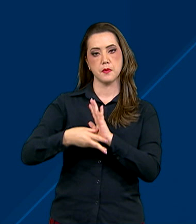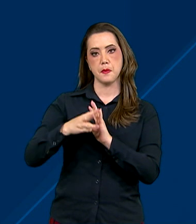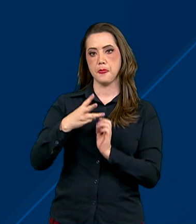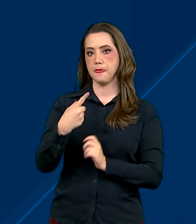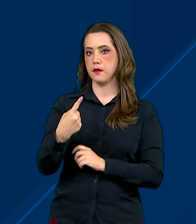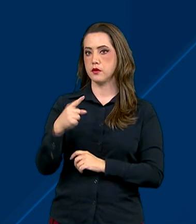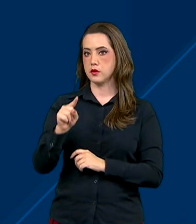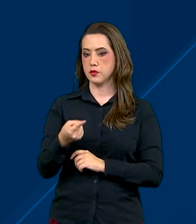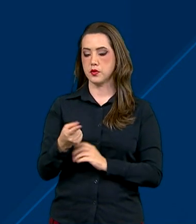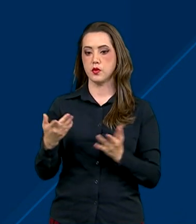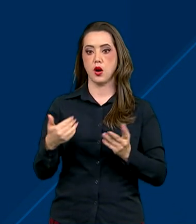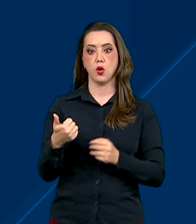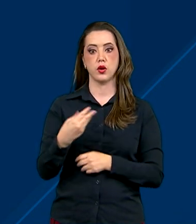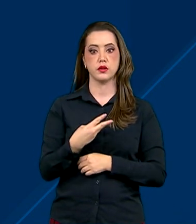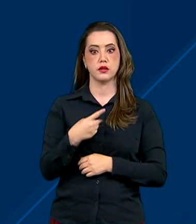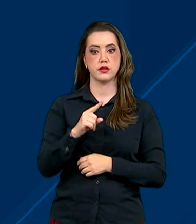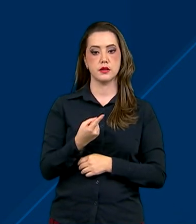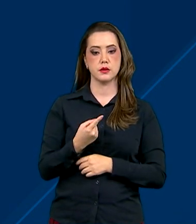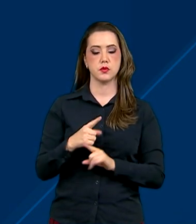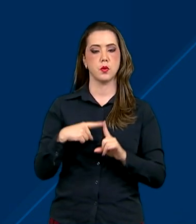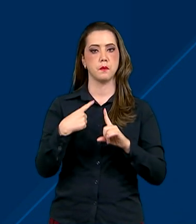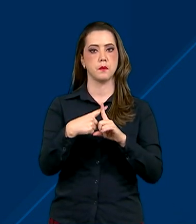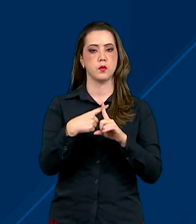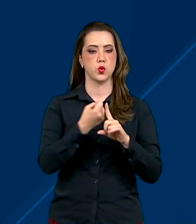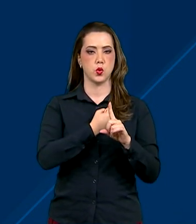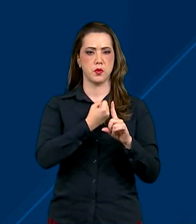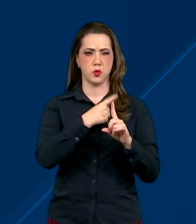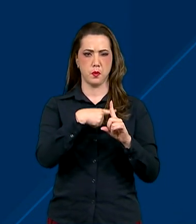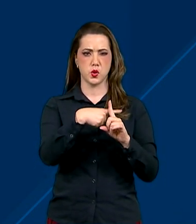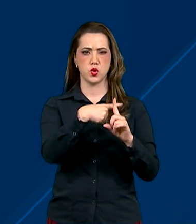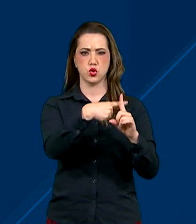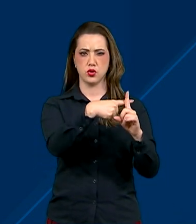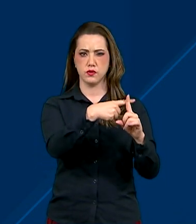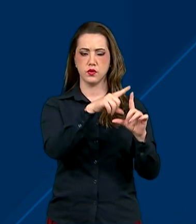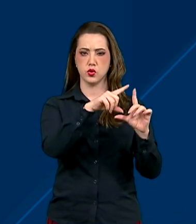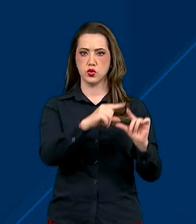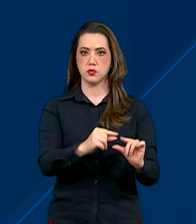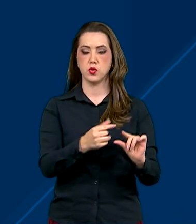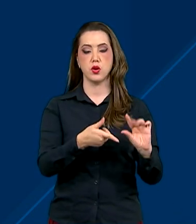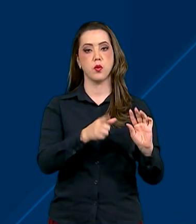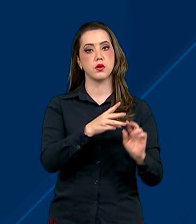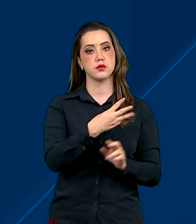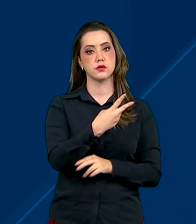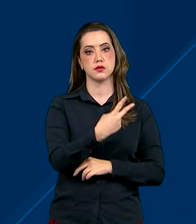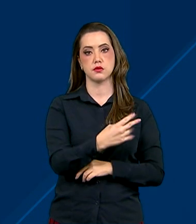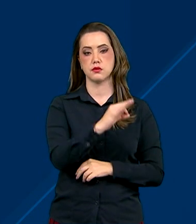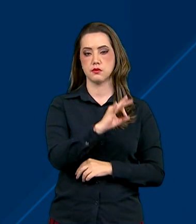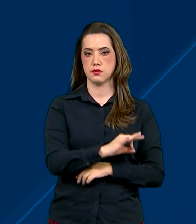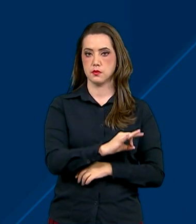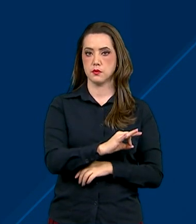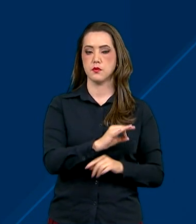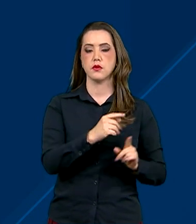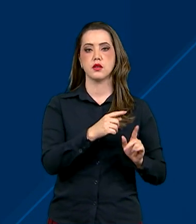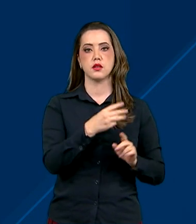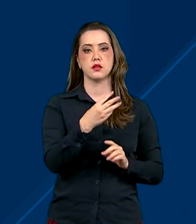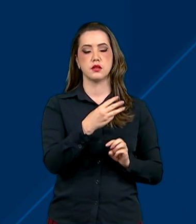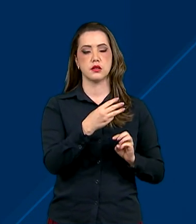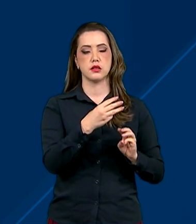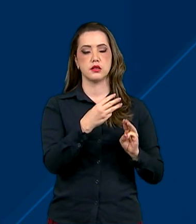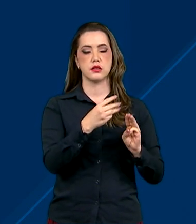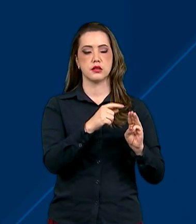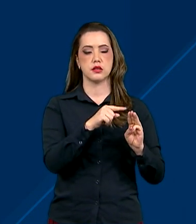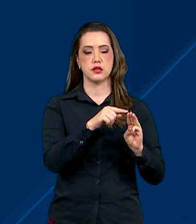13 mil casos. A taxa de positividade pelos testes de antígeno caiu de 32% na terceira semana de novembro